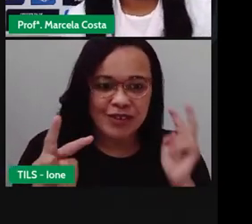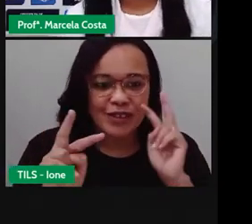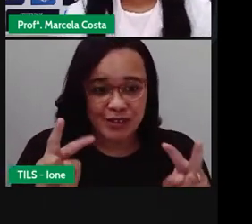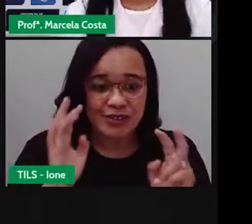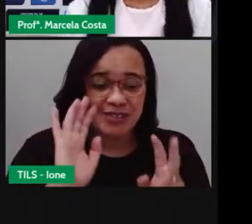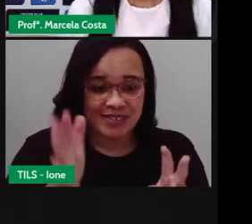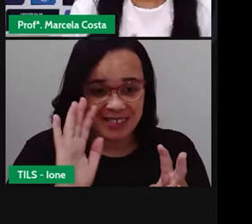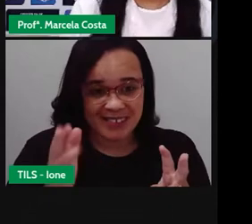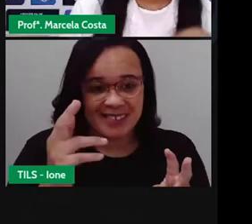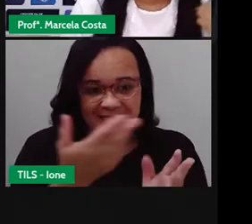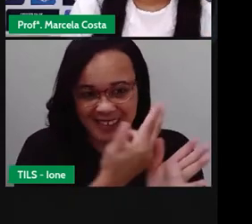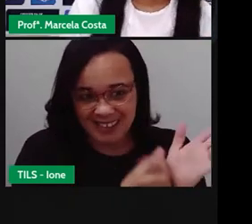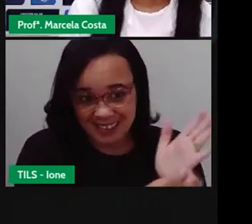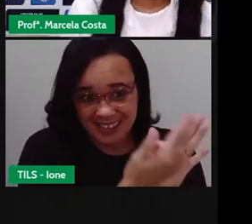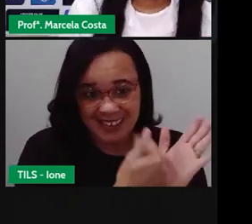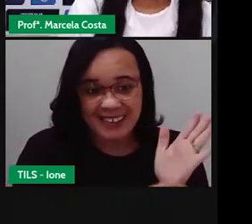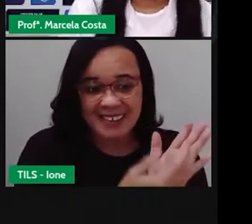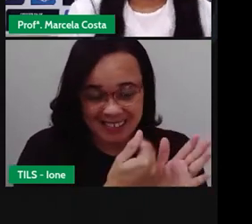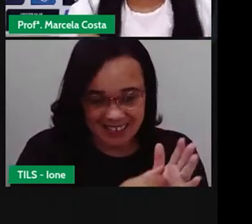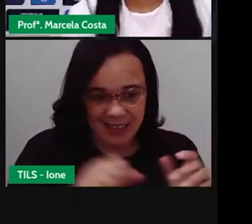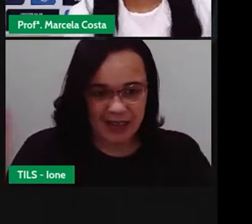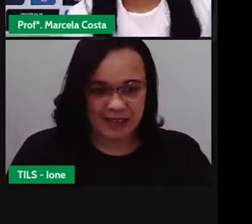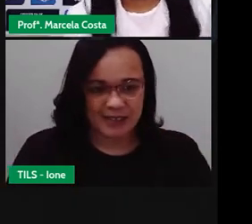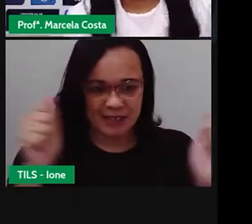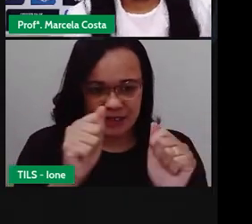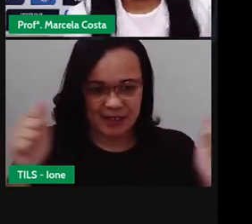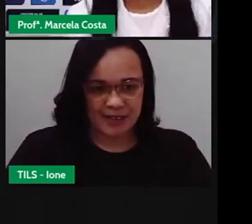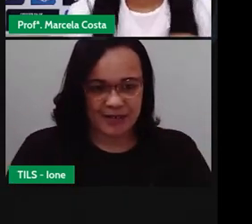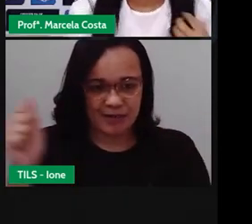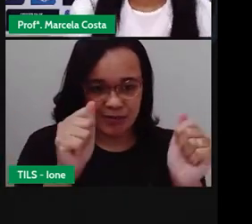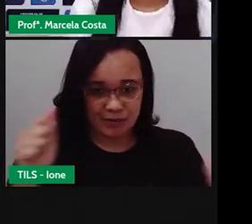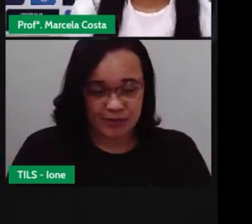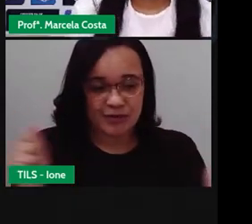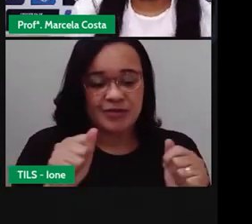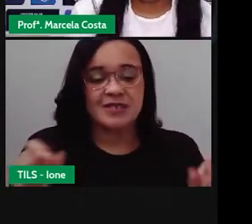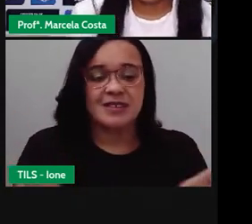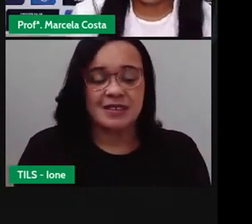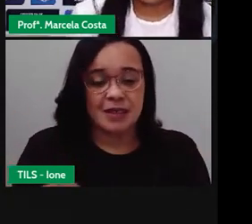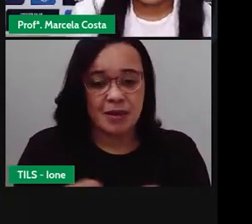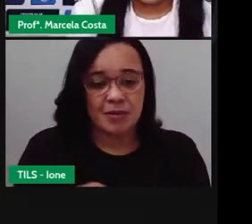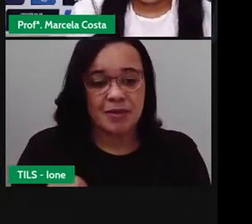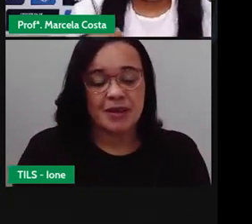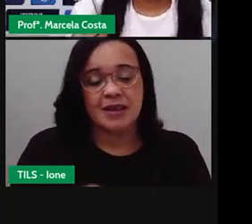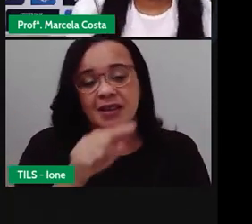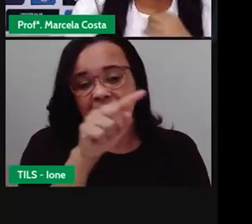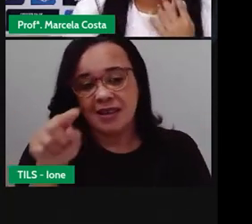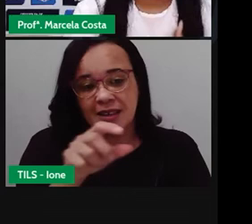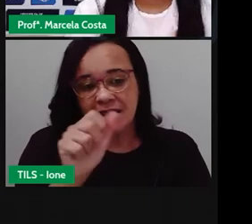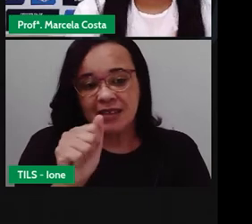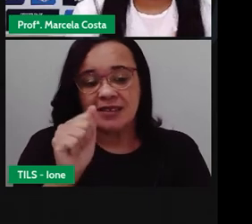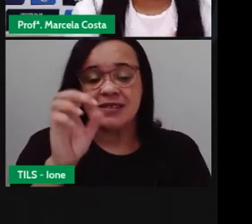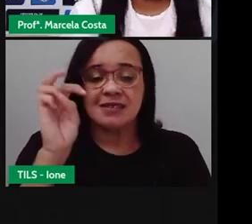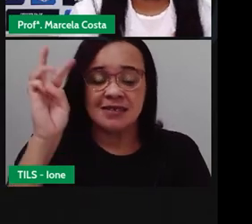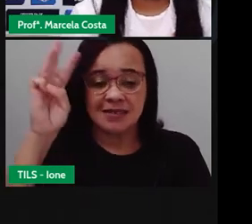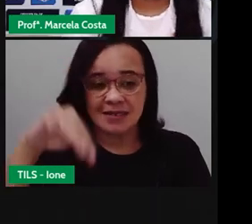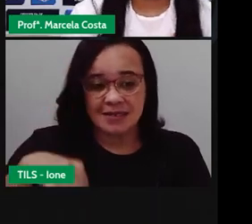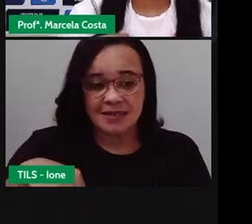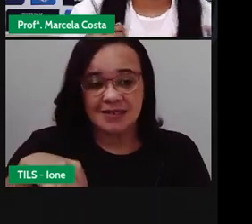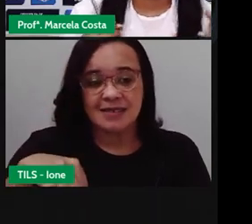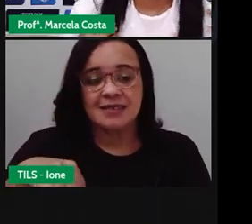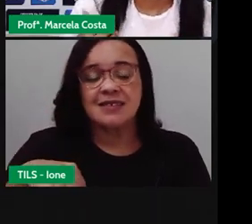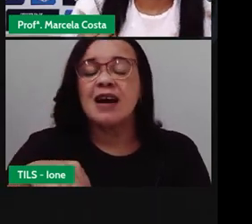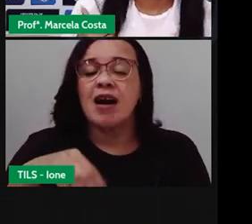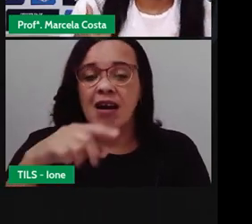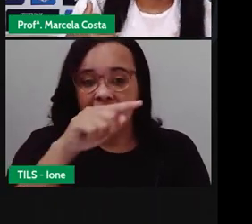nordestinos, como a sanfona, a zabumba, o triângulo, esses que fazem parte